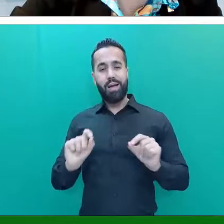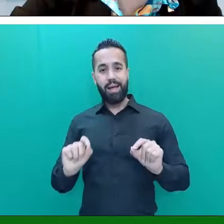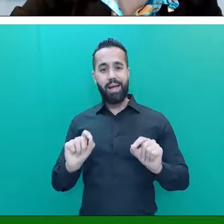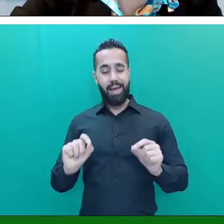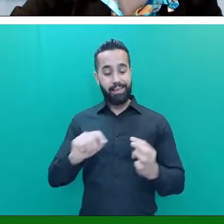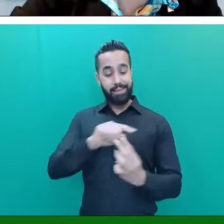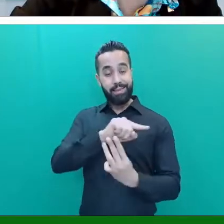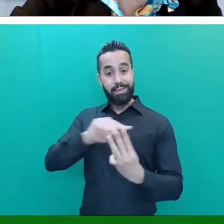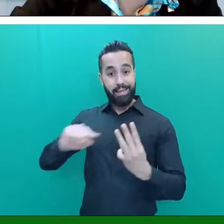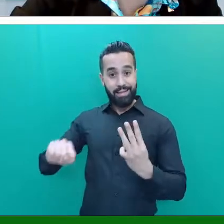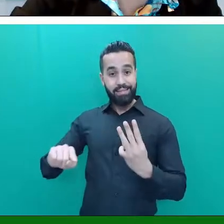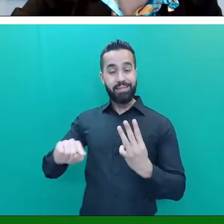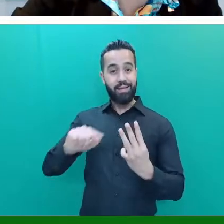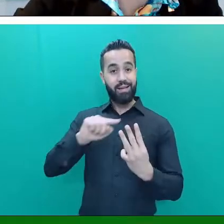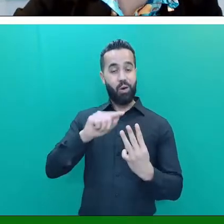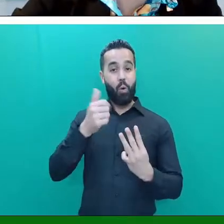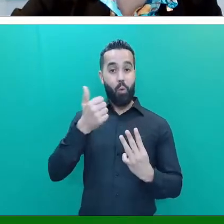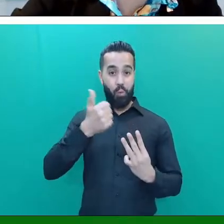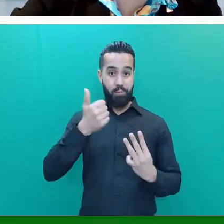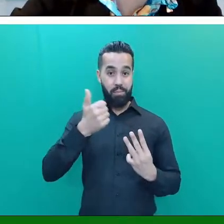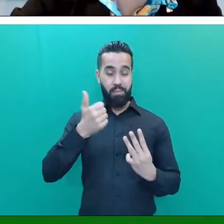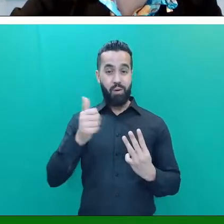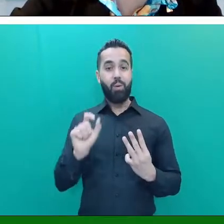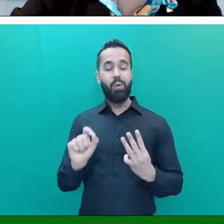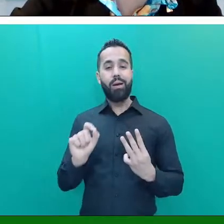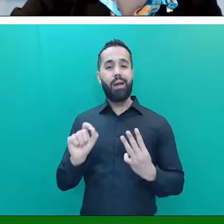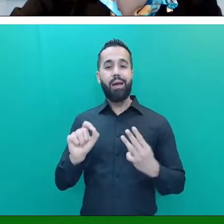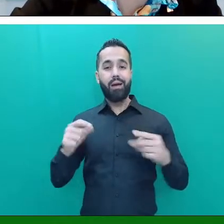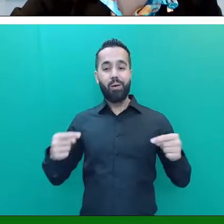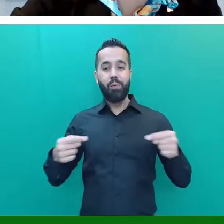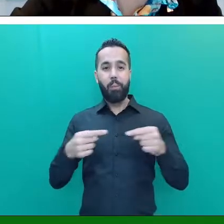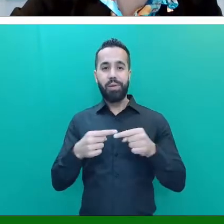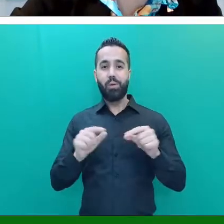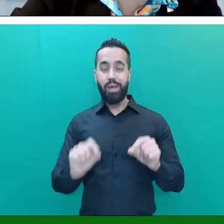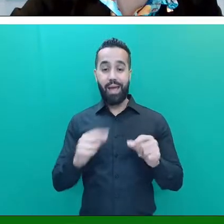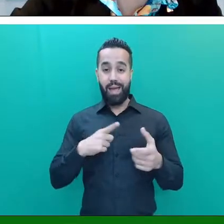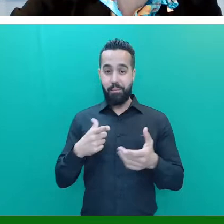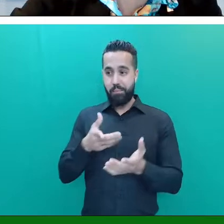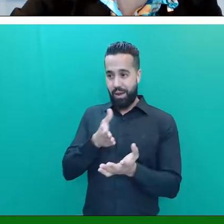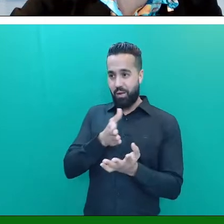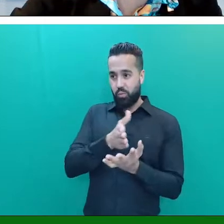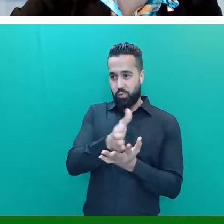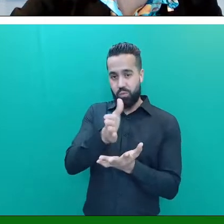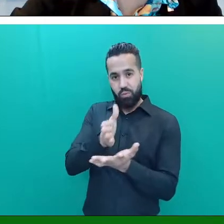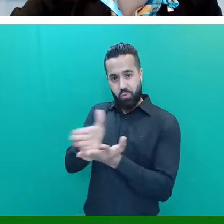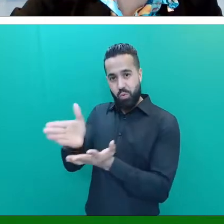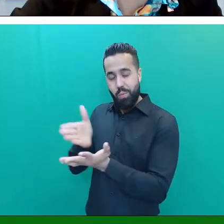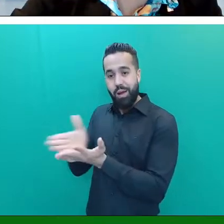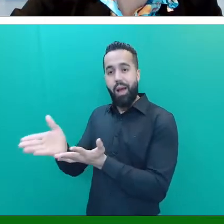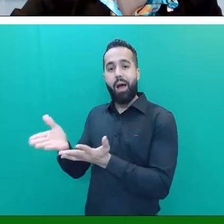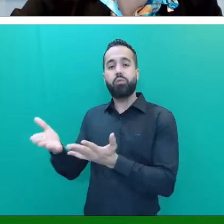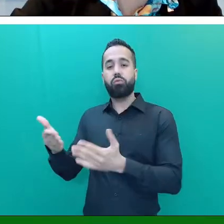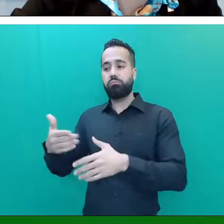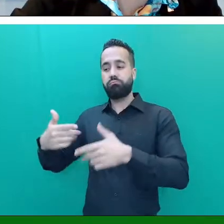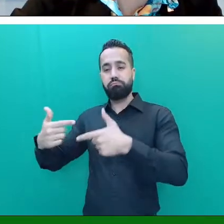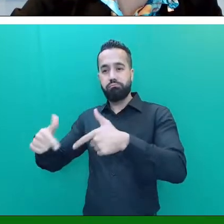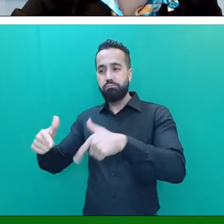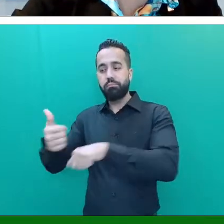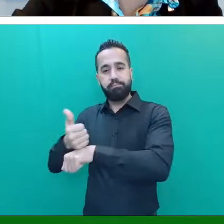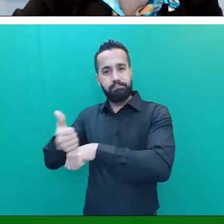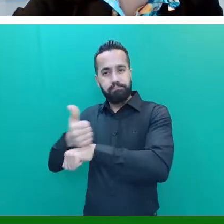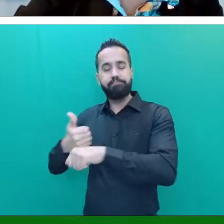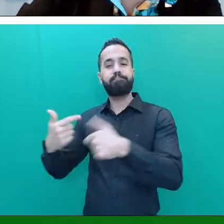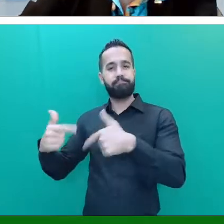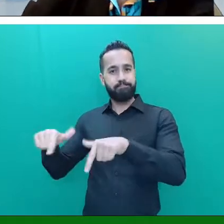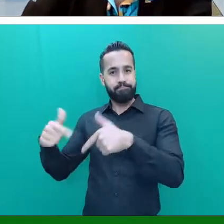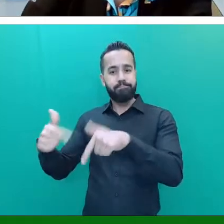uma dessas três, tem a ver com o mercado. Eu penso que, de fato, ela não é uma limitação. Eu, por